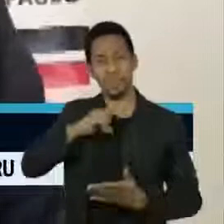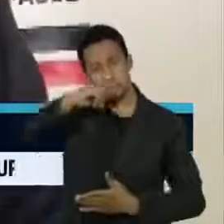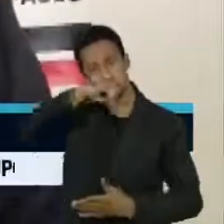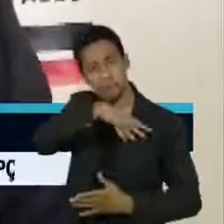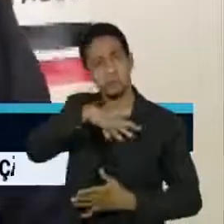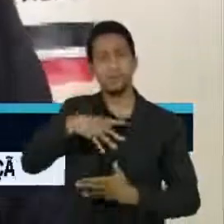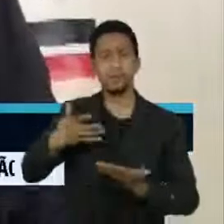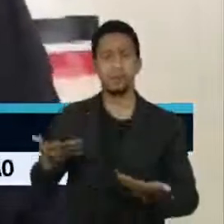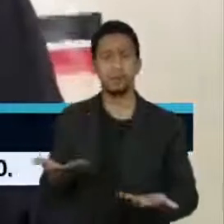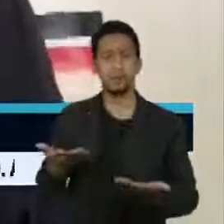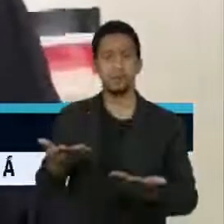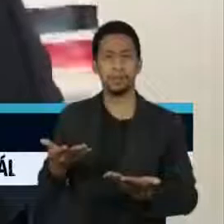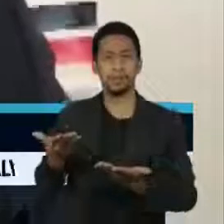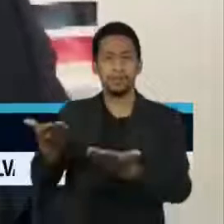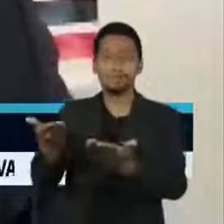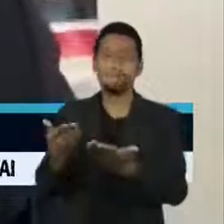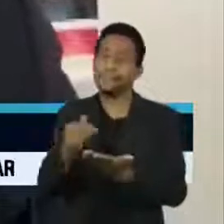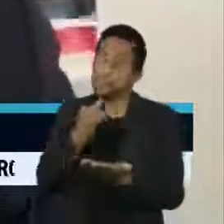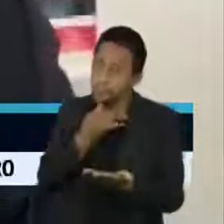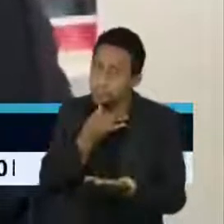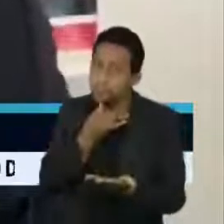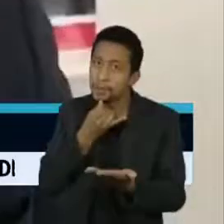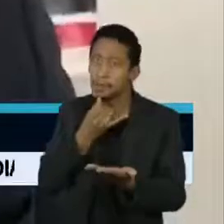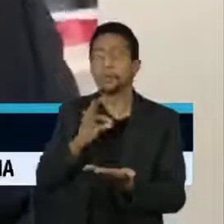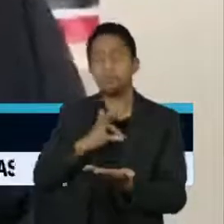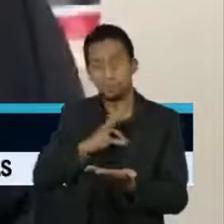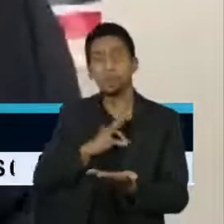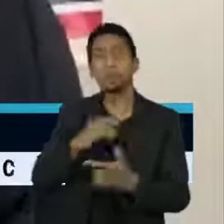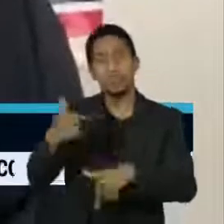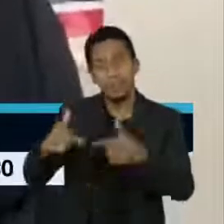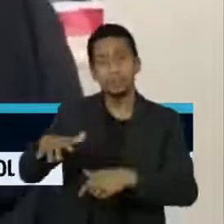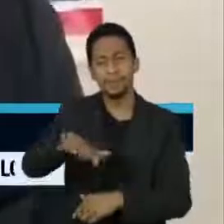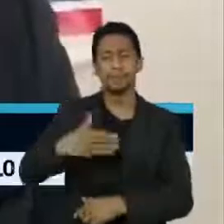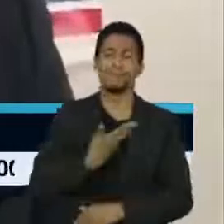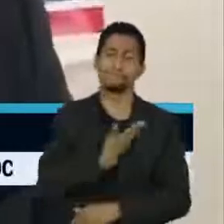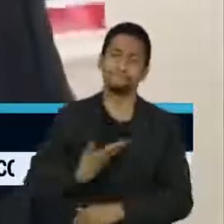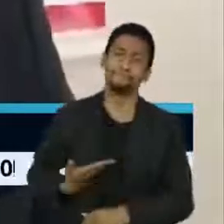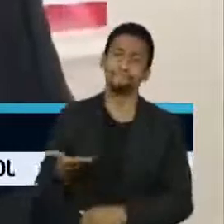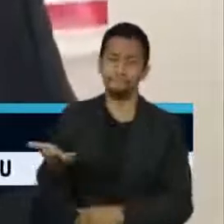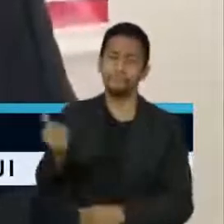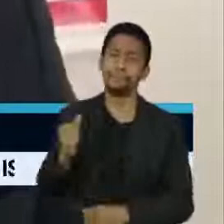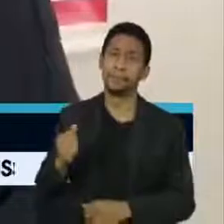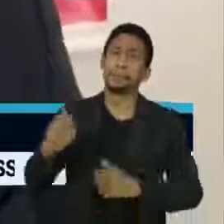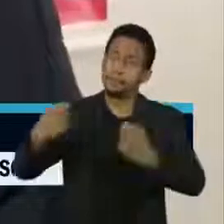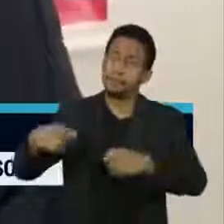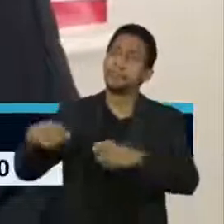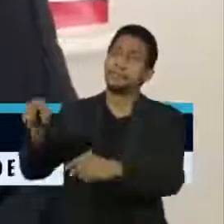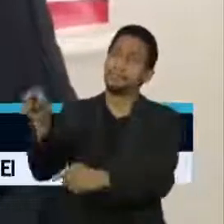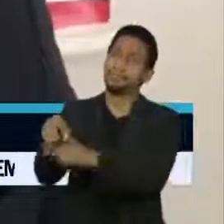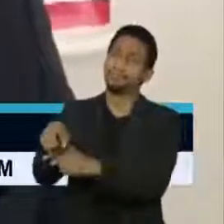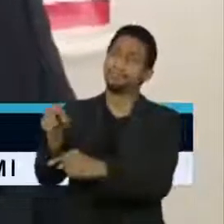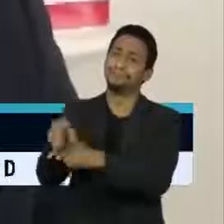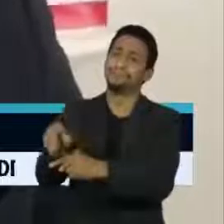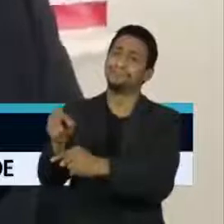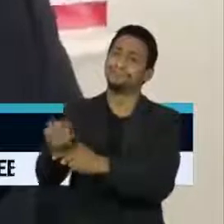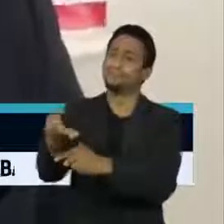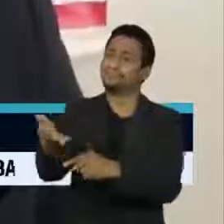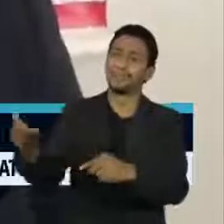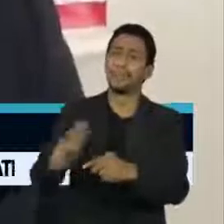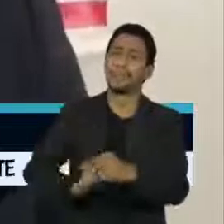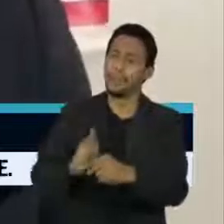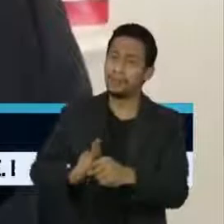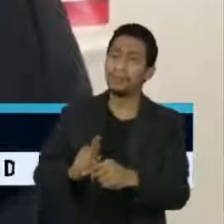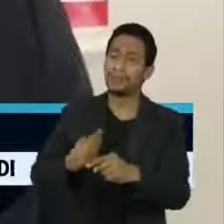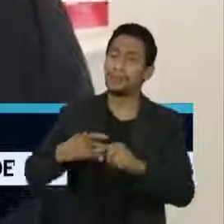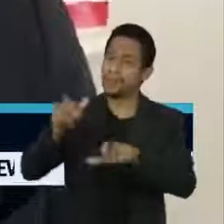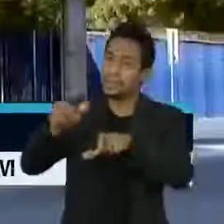praticada, infelizmente, por agentes públicos, agentes policiais, que deveriam preservar a vida e a